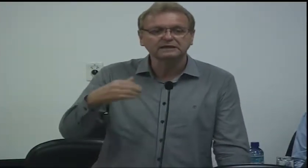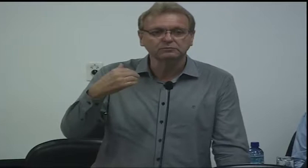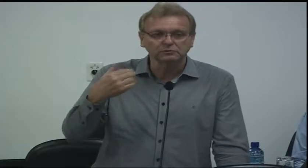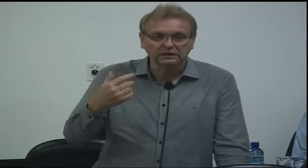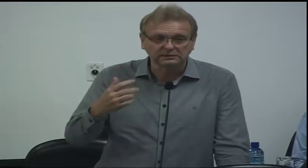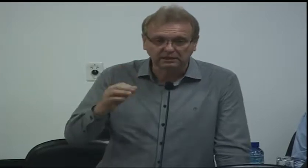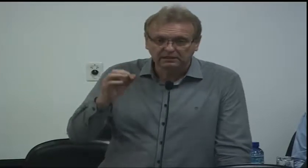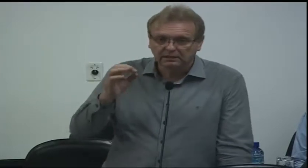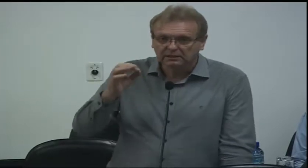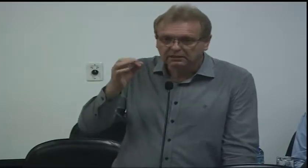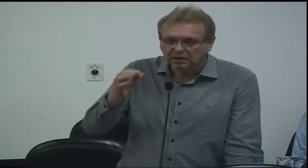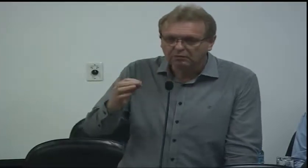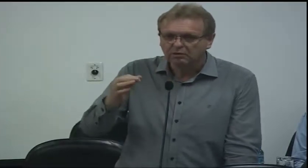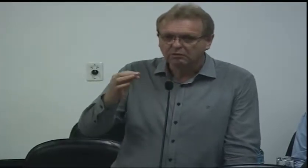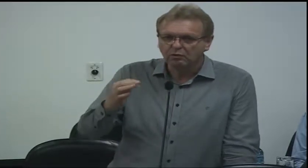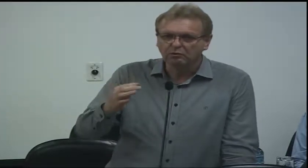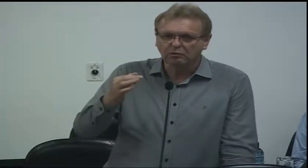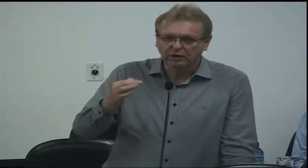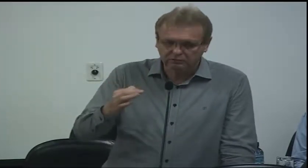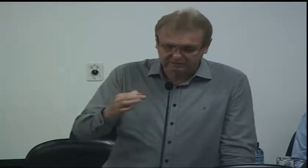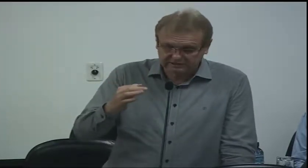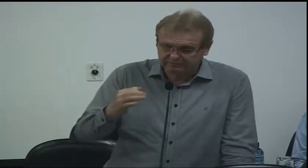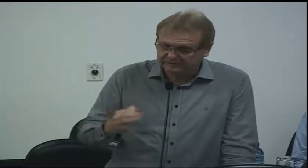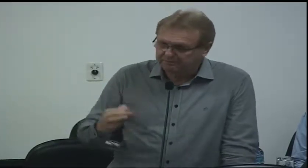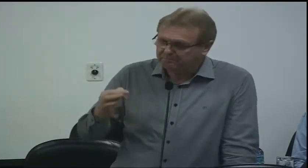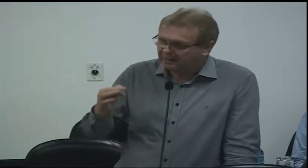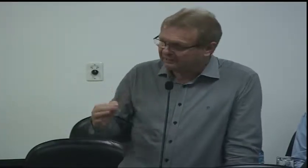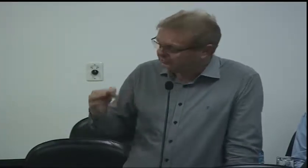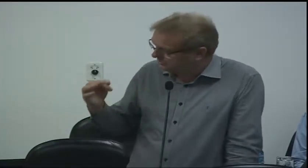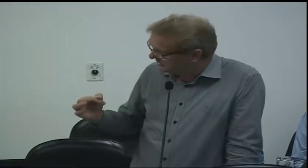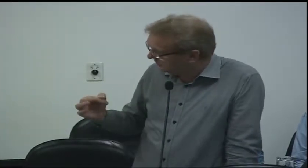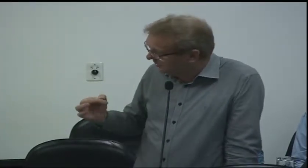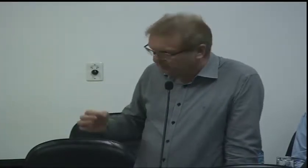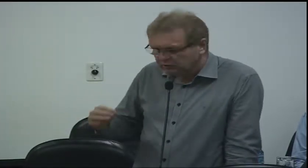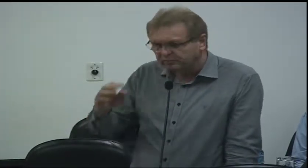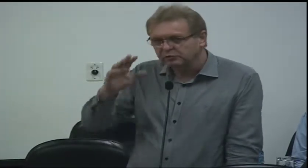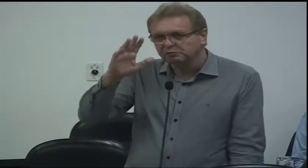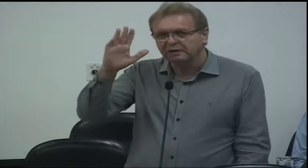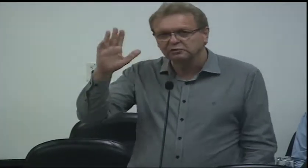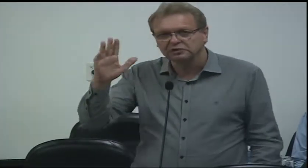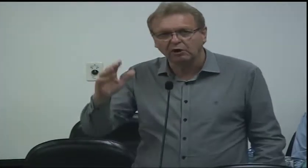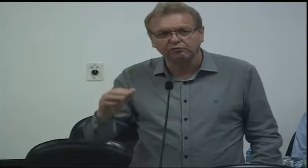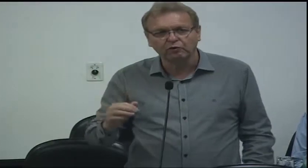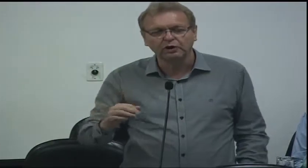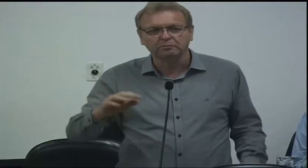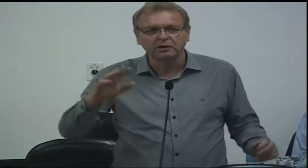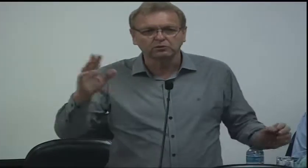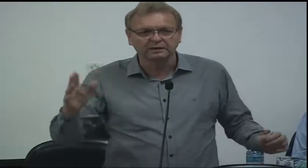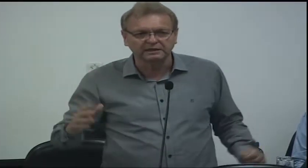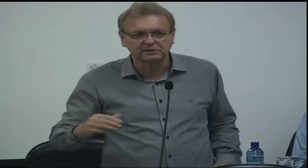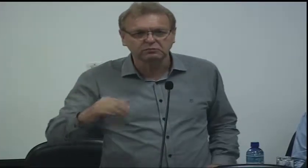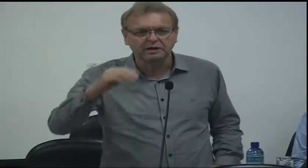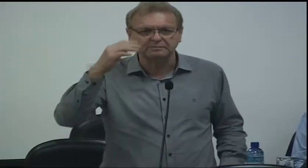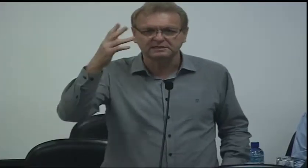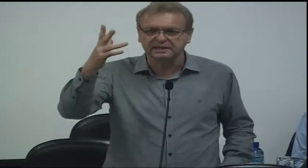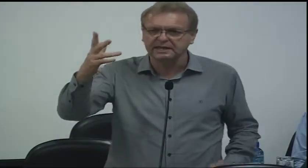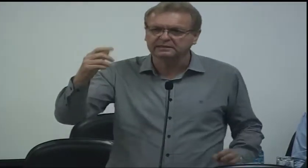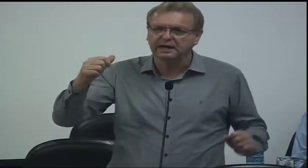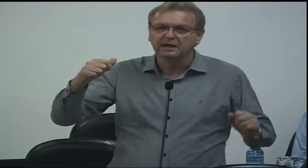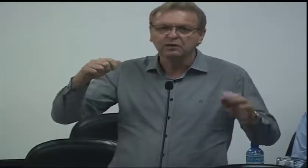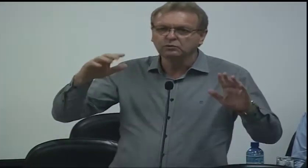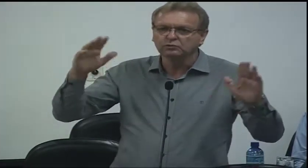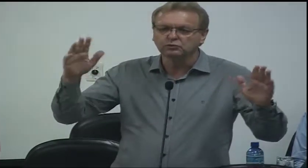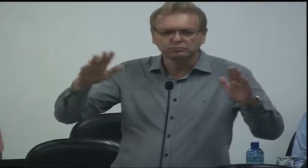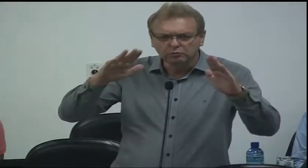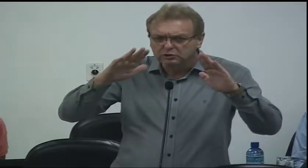haja essa mudança. Não concordo com esse tipo de patrocínio. Muito bonito patrocinar o vôlei, o Banco do Brasil, com